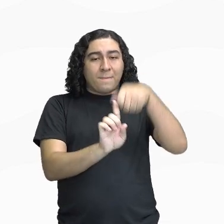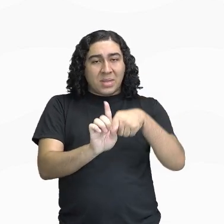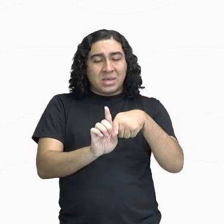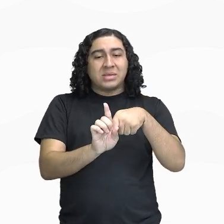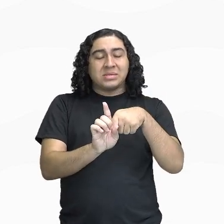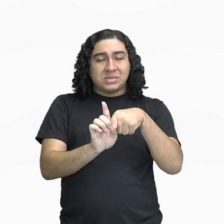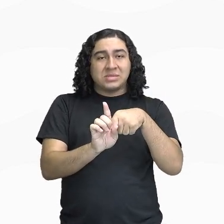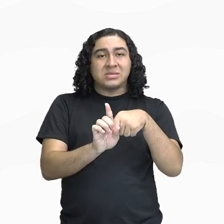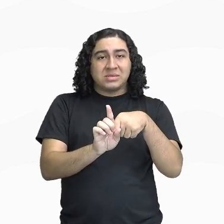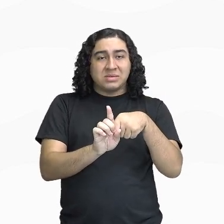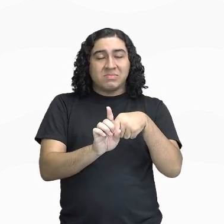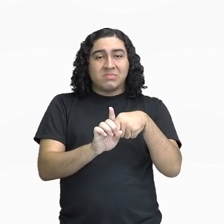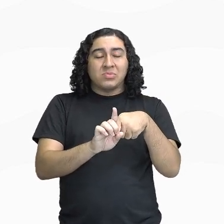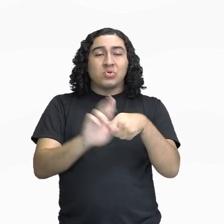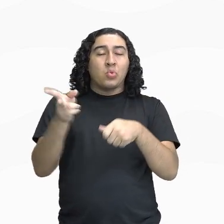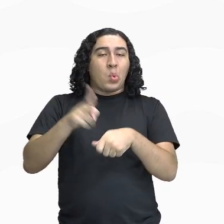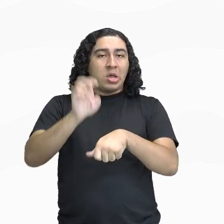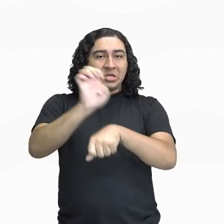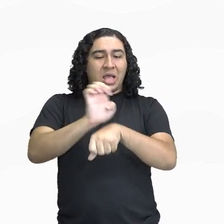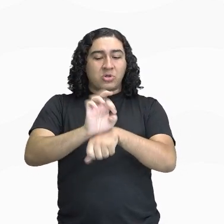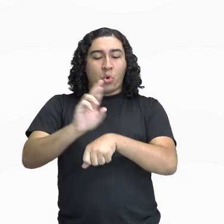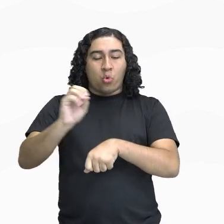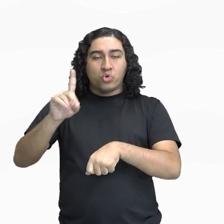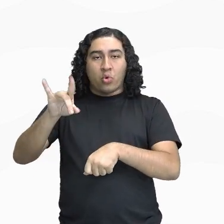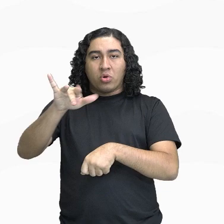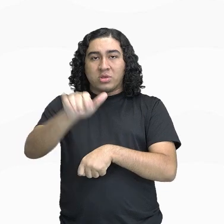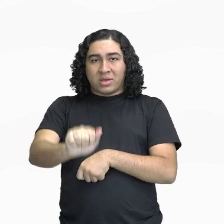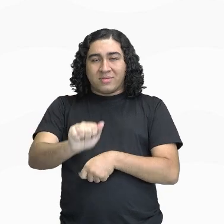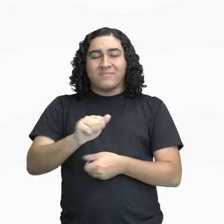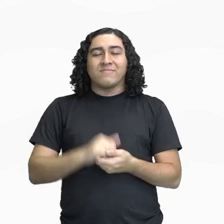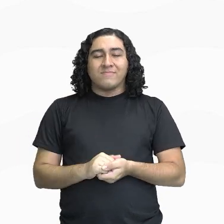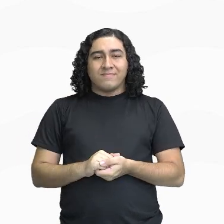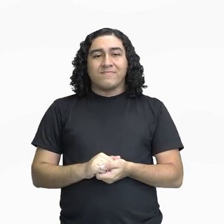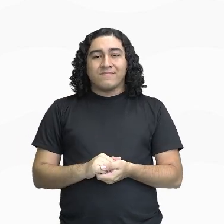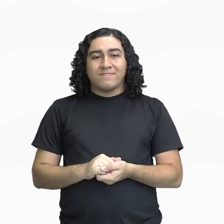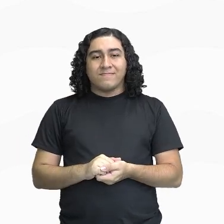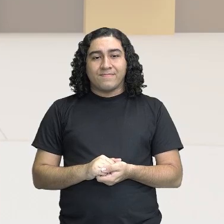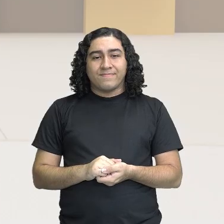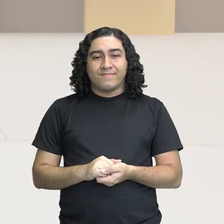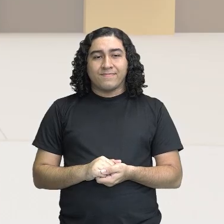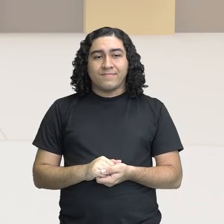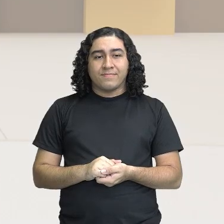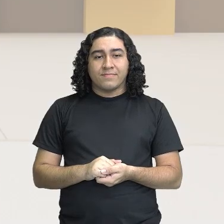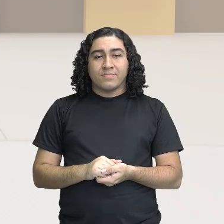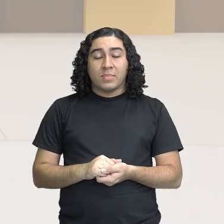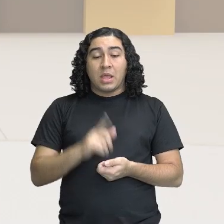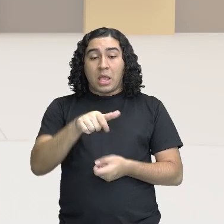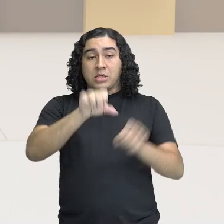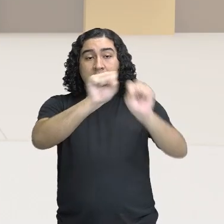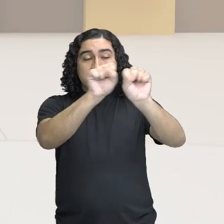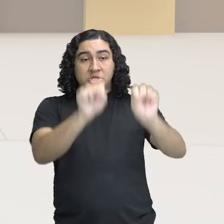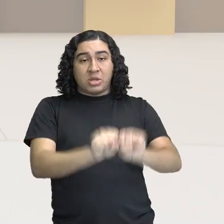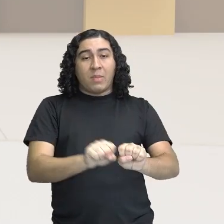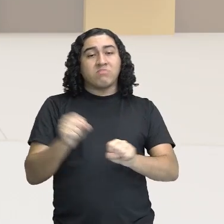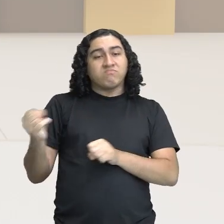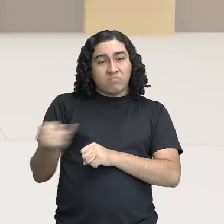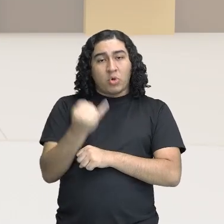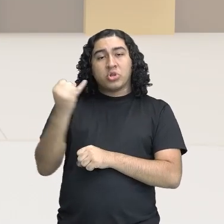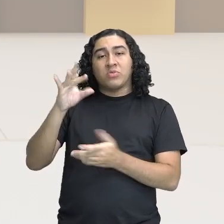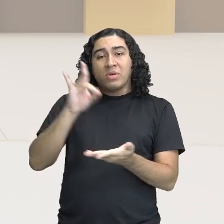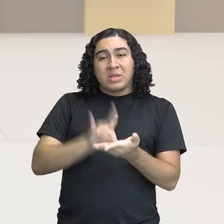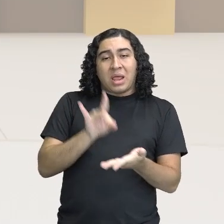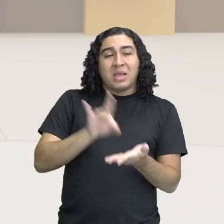completou 6 meses em Rondônia, agora já tem um pouquinho de tempo a mais. Isso. Esse sistema, eles são fundamentais